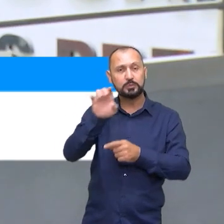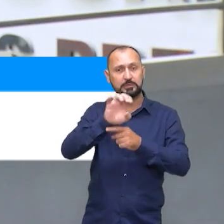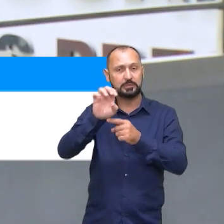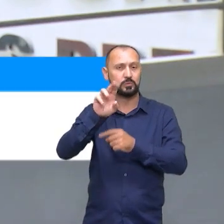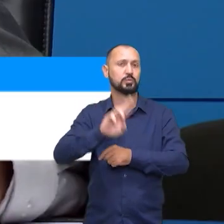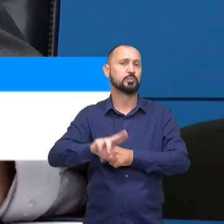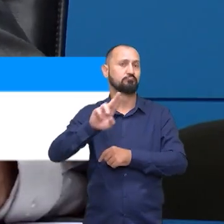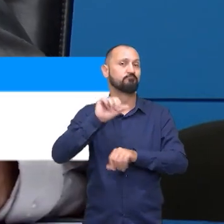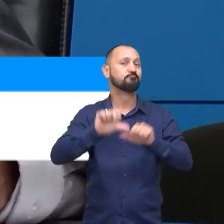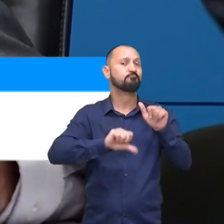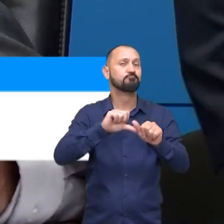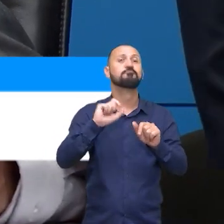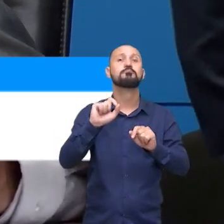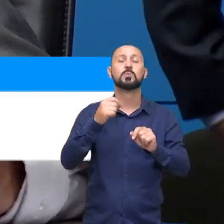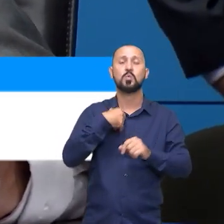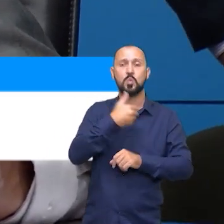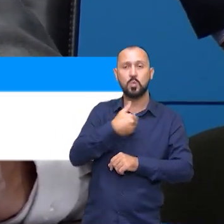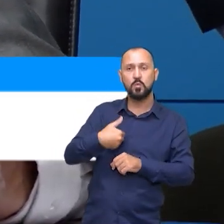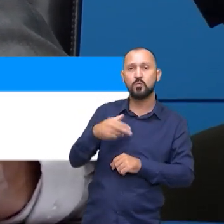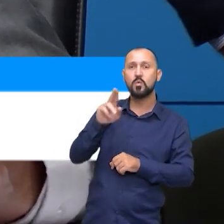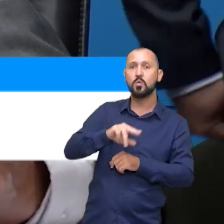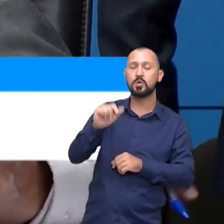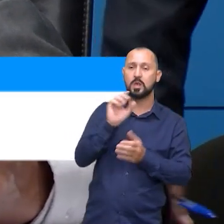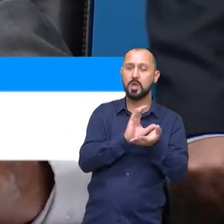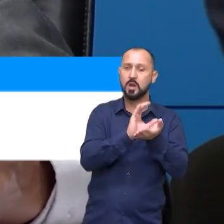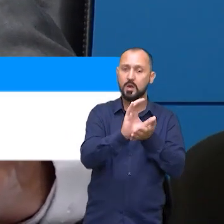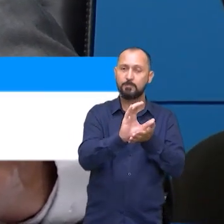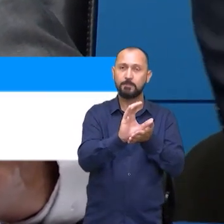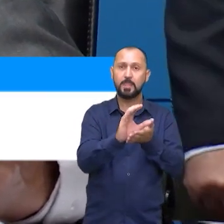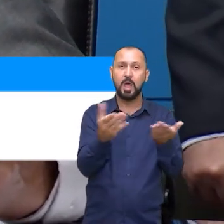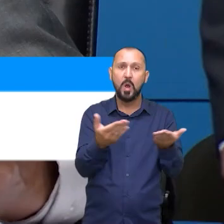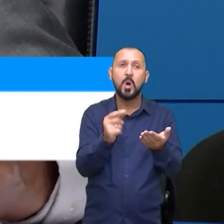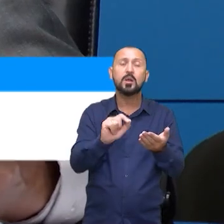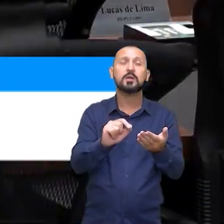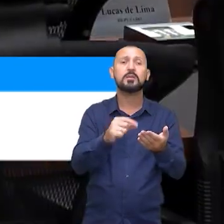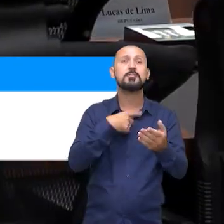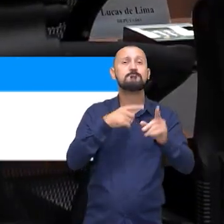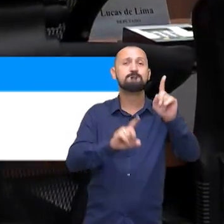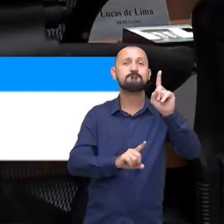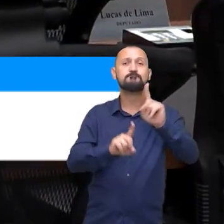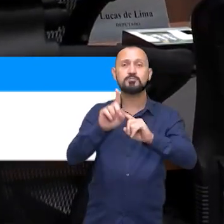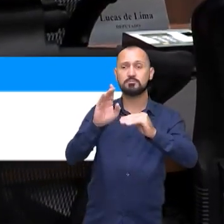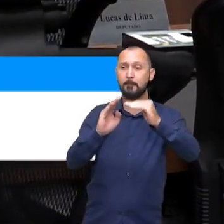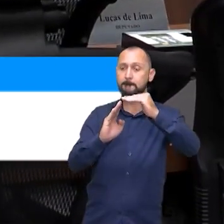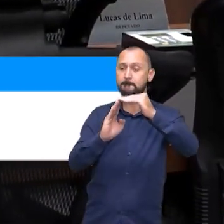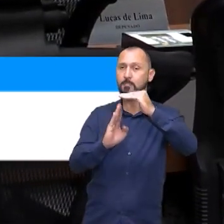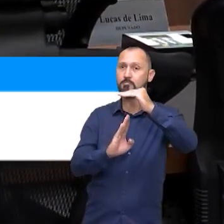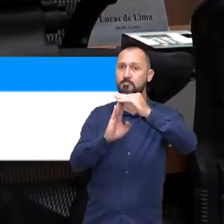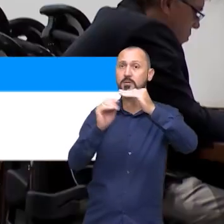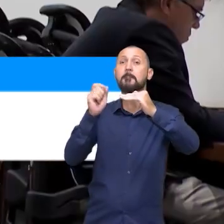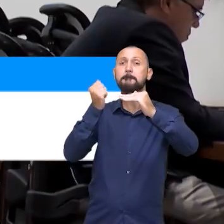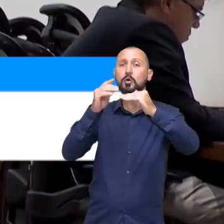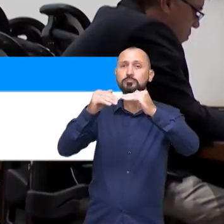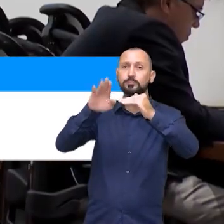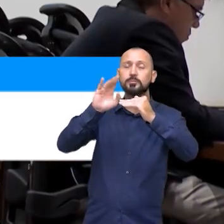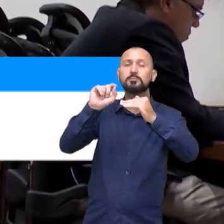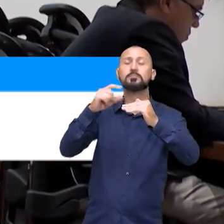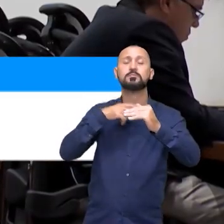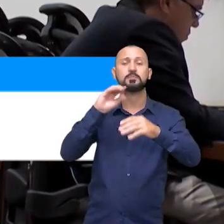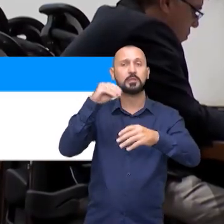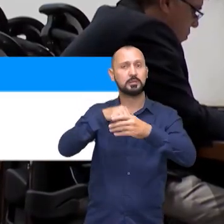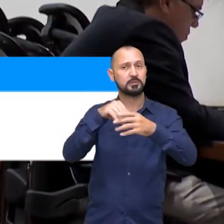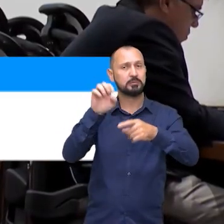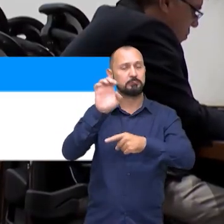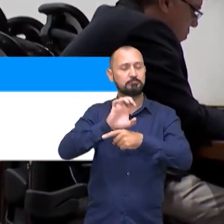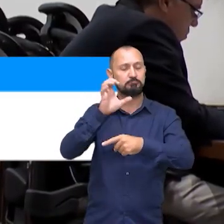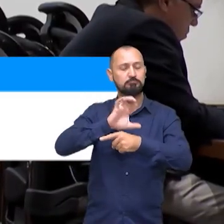nos estados. A alteração permite que o governo utilize a receita corrente líquida, que supere o limite de gastos. A revisão está